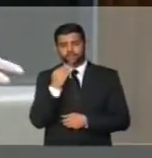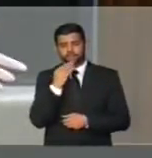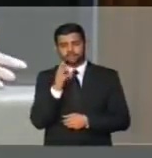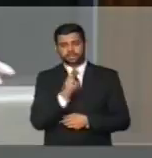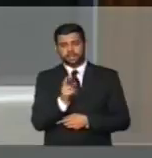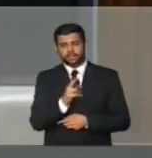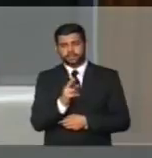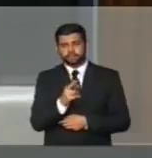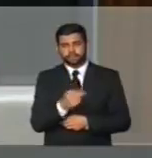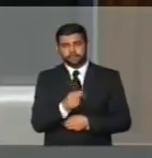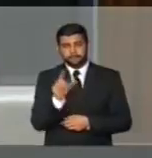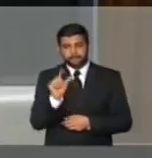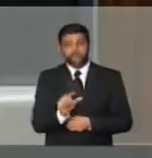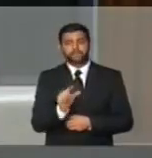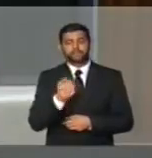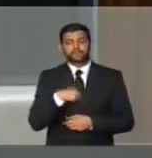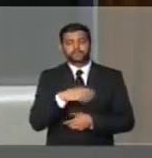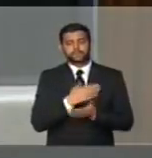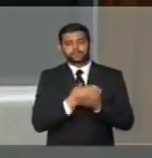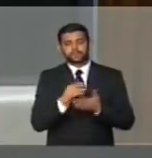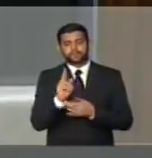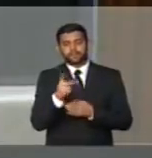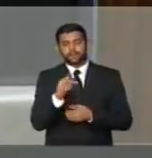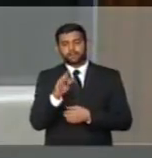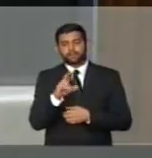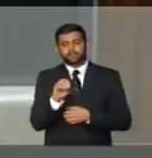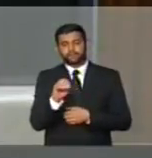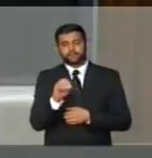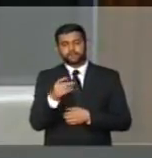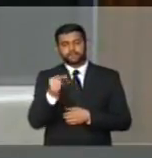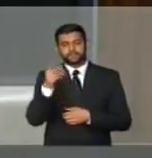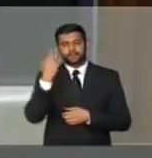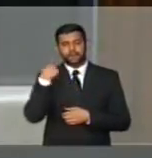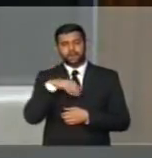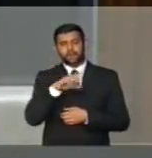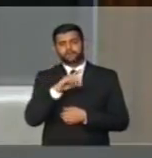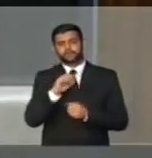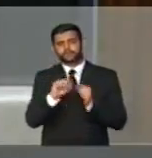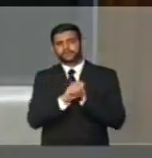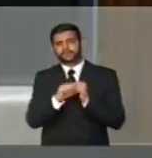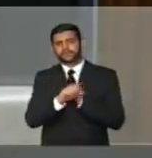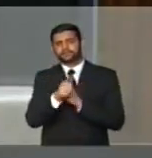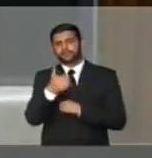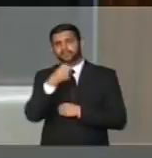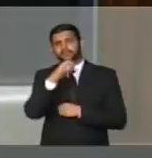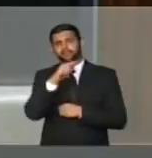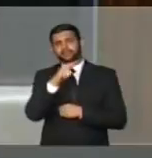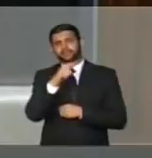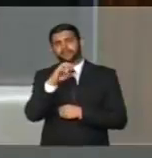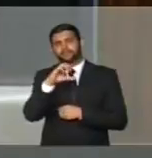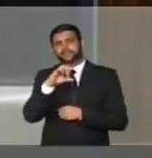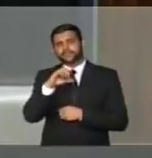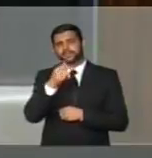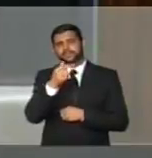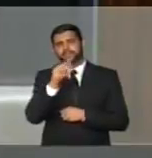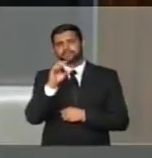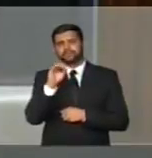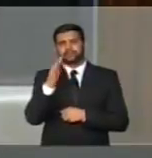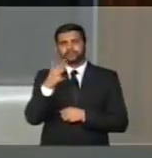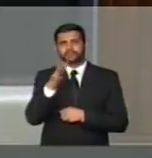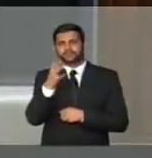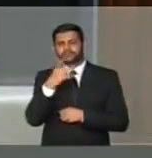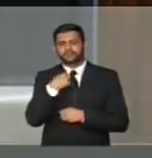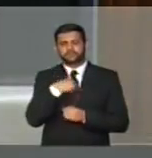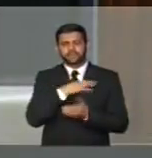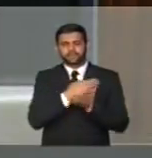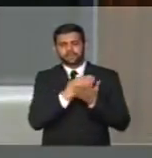de reais. E isso começou, Heráclito Forte, lá nos anos 70,